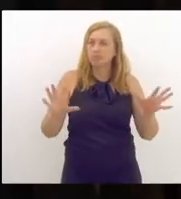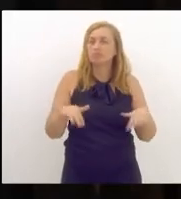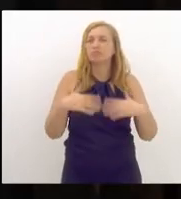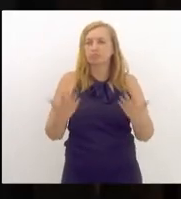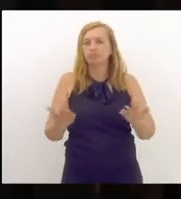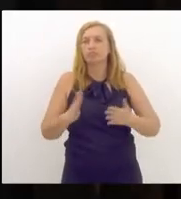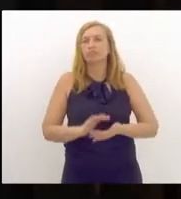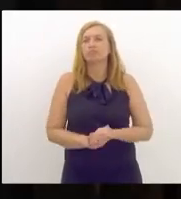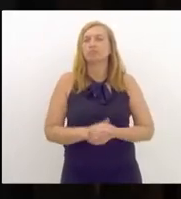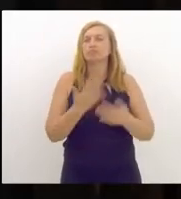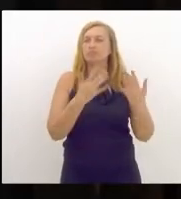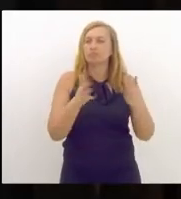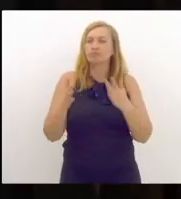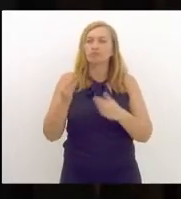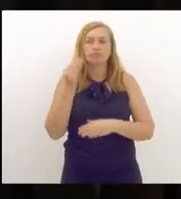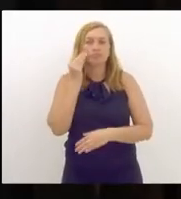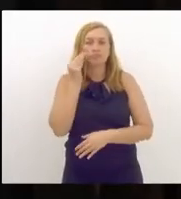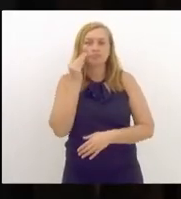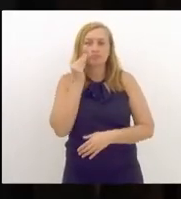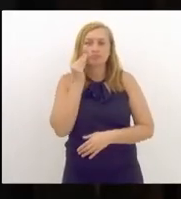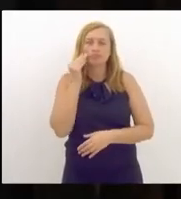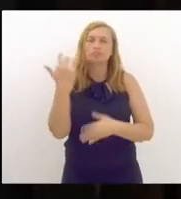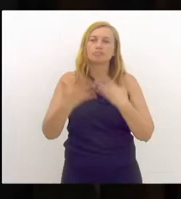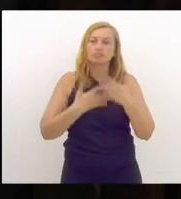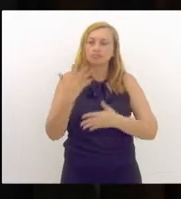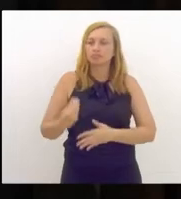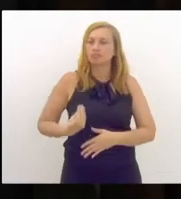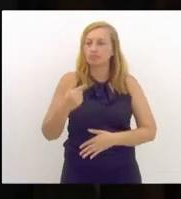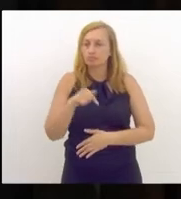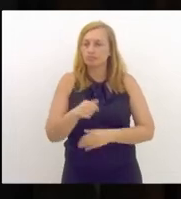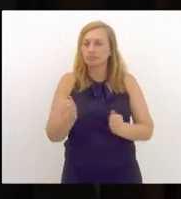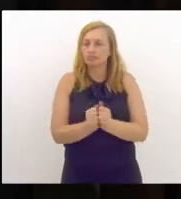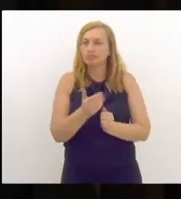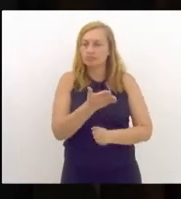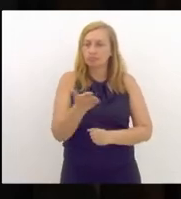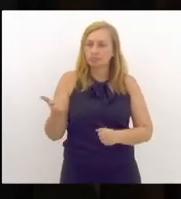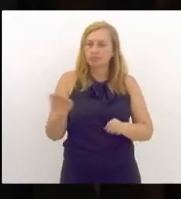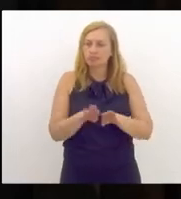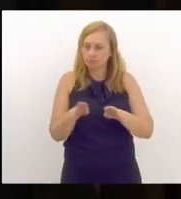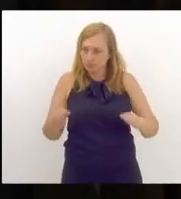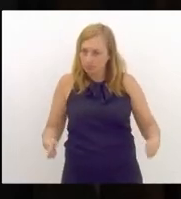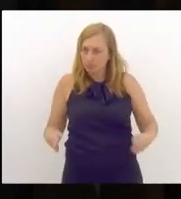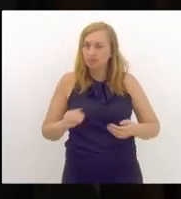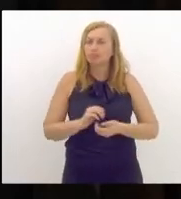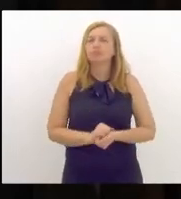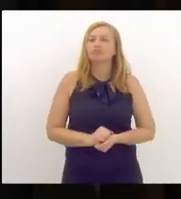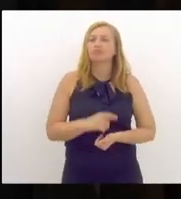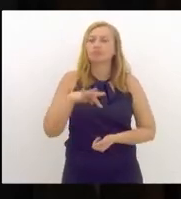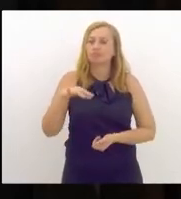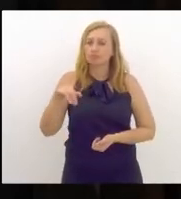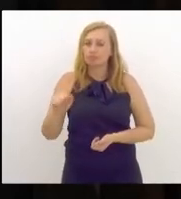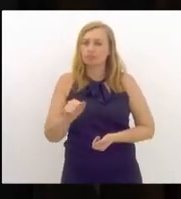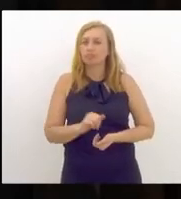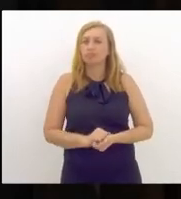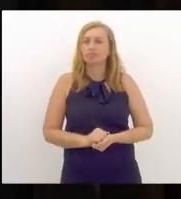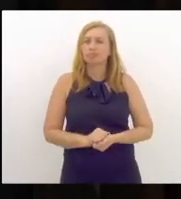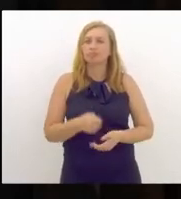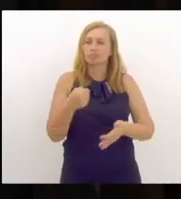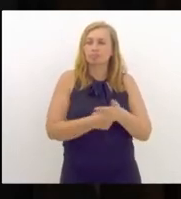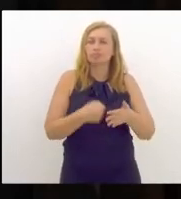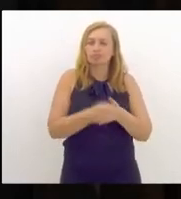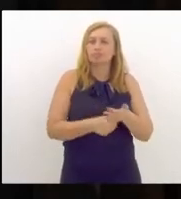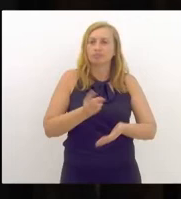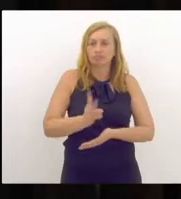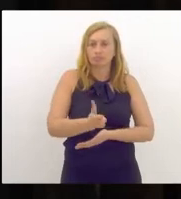isso parabenizar a Mônica a alegria tá aqui também com você hoje na mesa Mônica Benício e que a luta